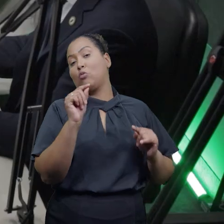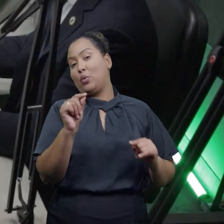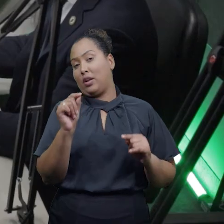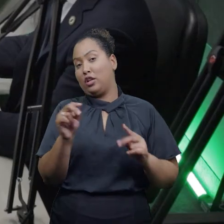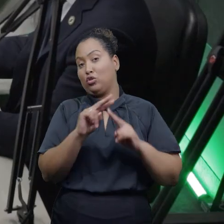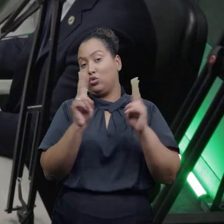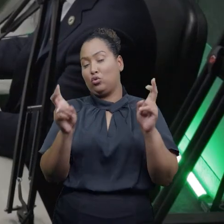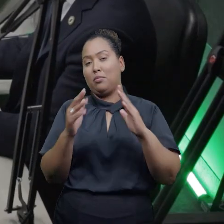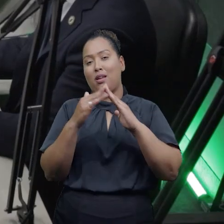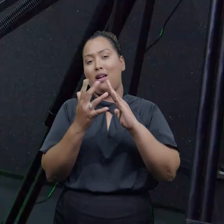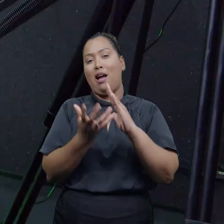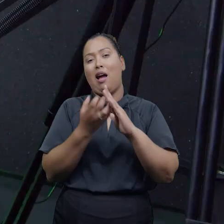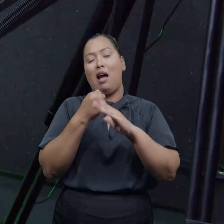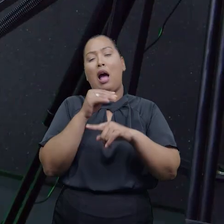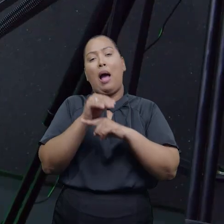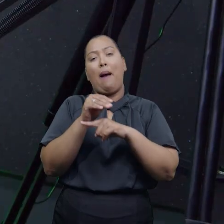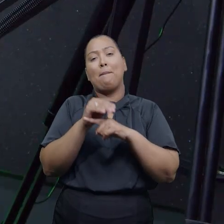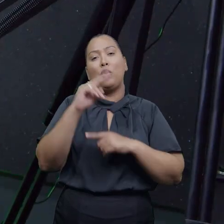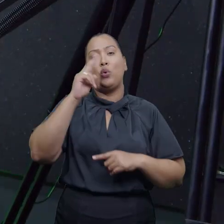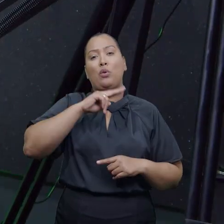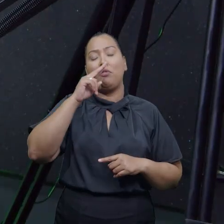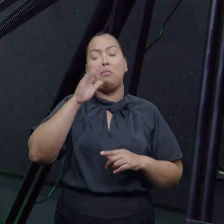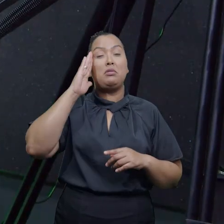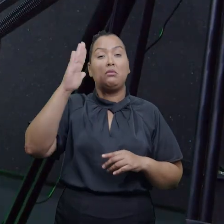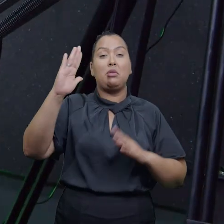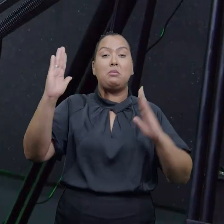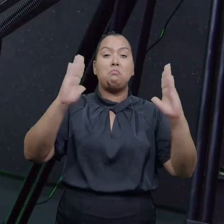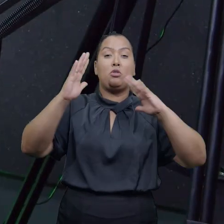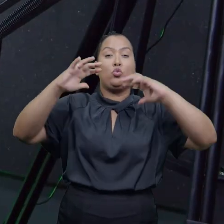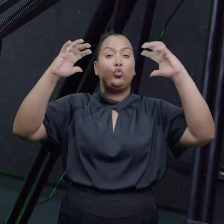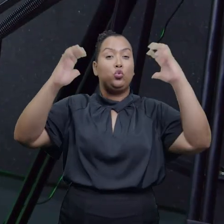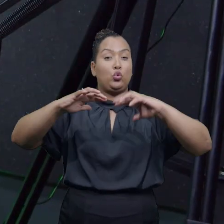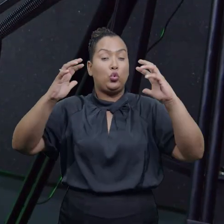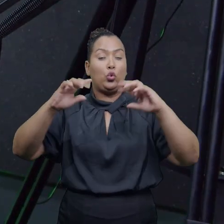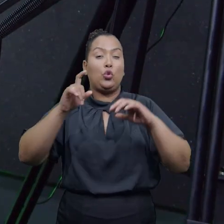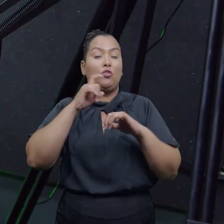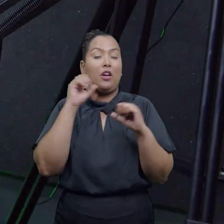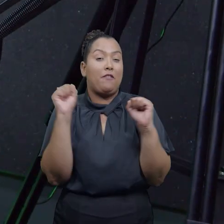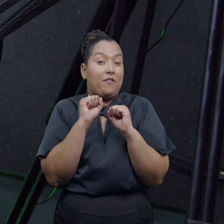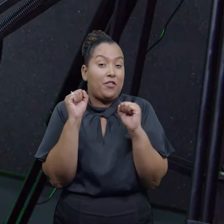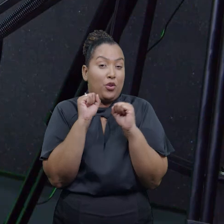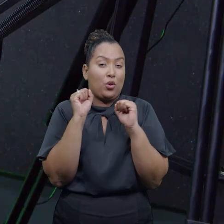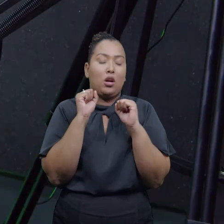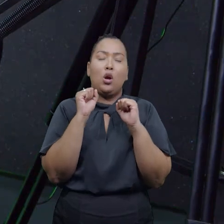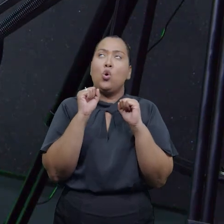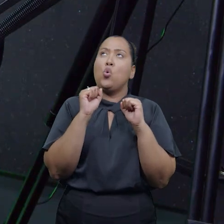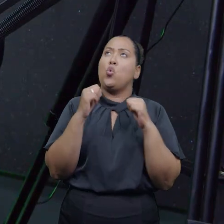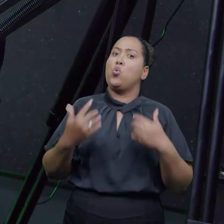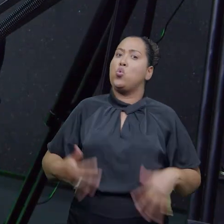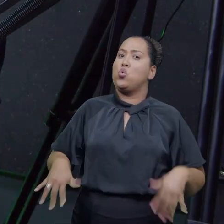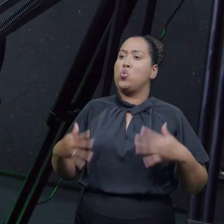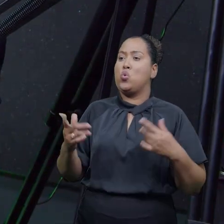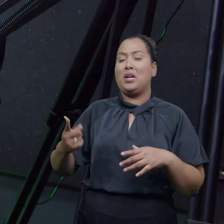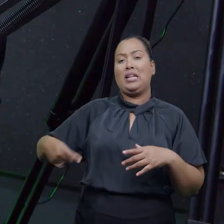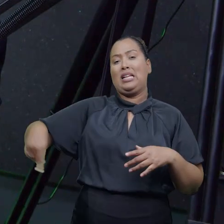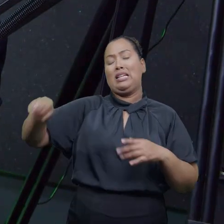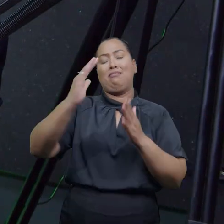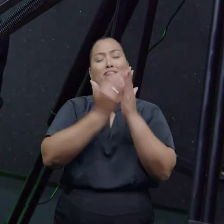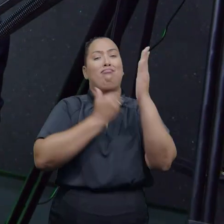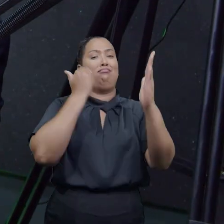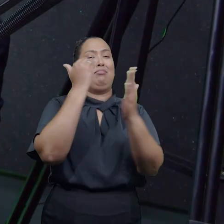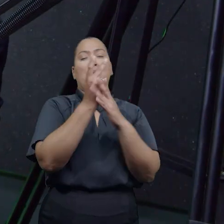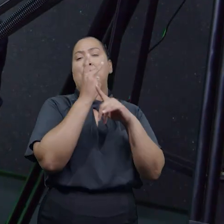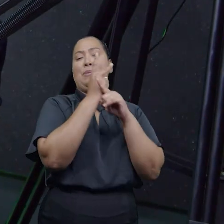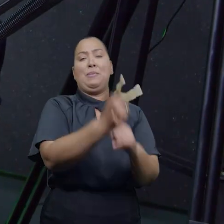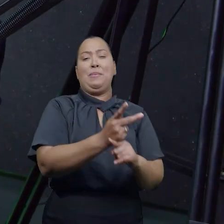incisiva quanto ao abrigo emergencial. Em períodos de chuva, em períodos de frio, a demanda pela